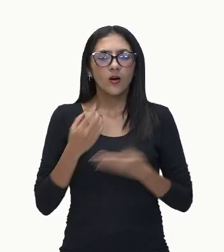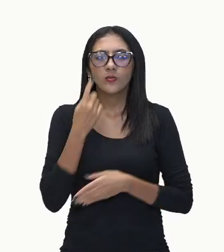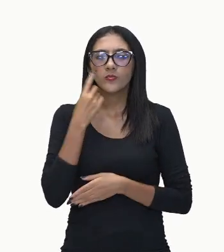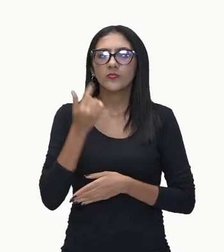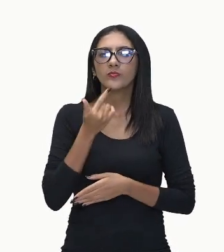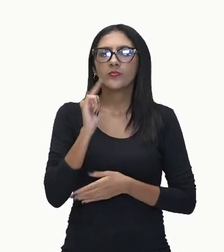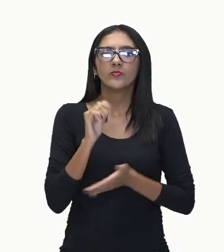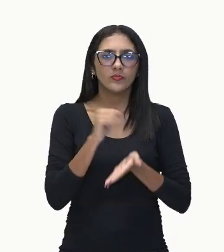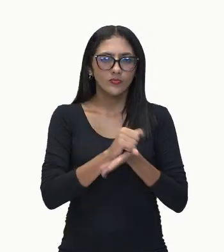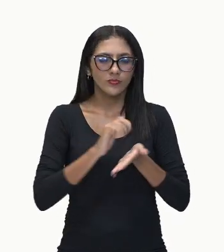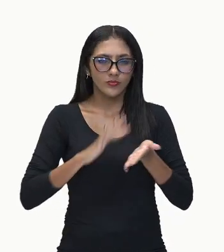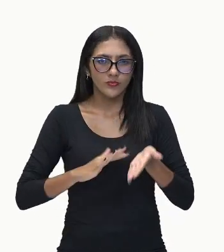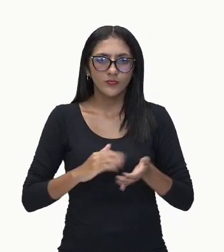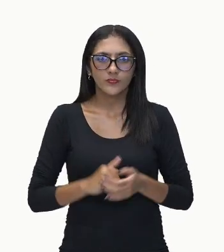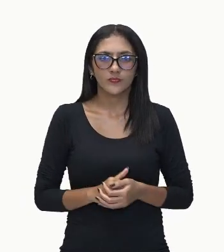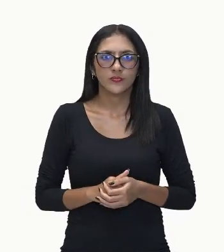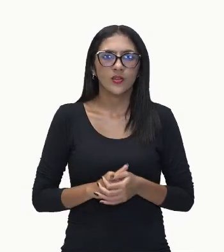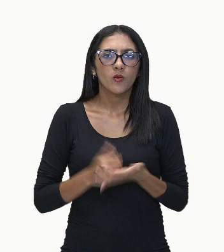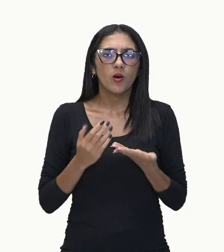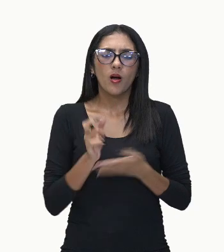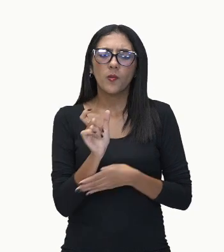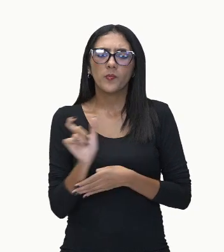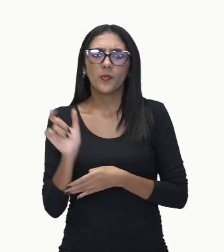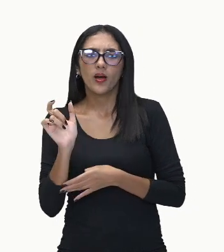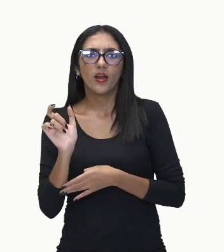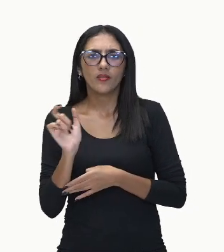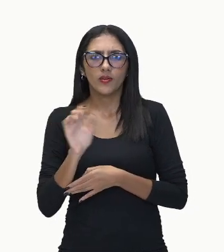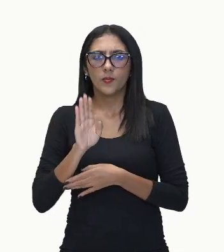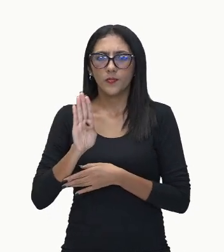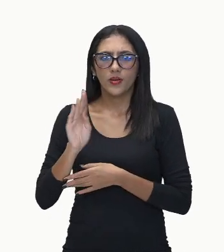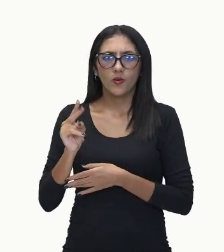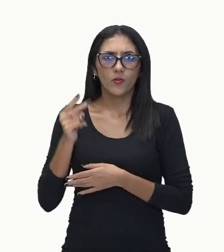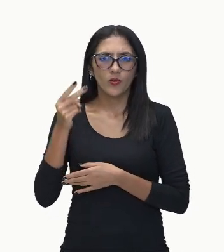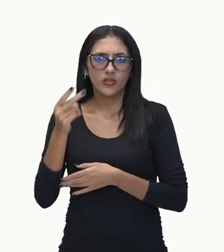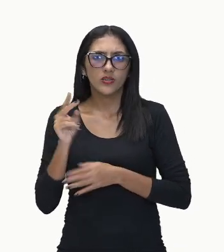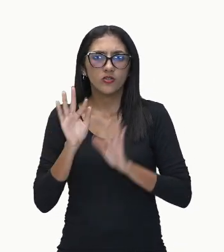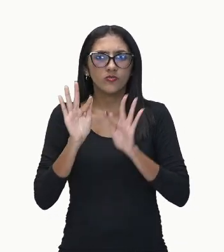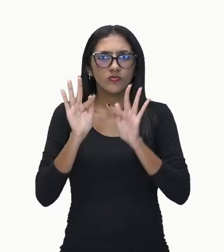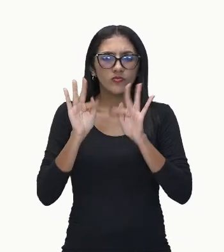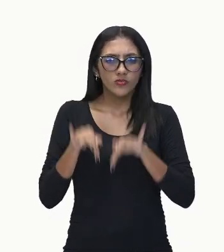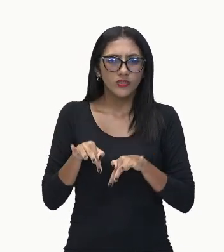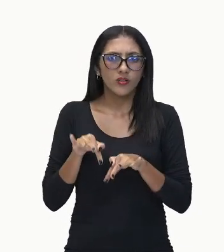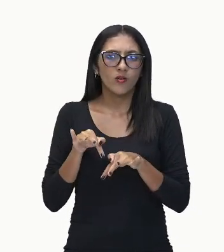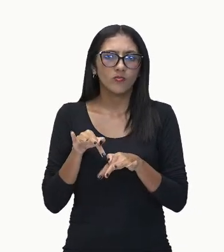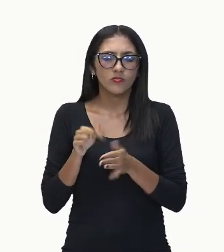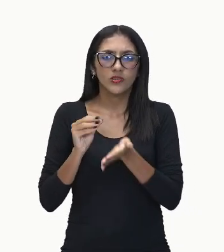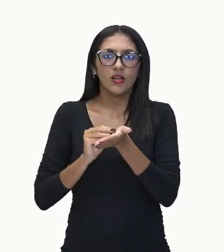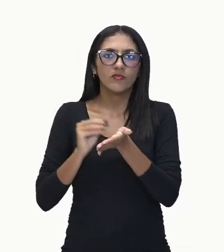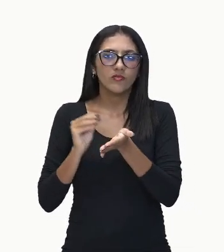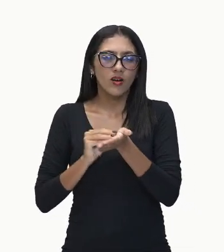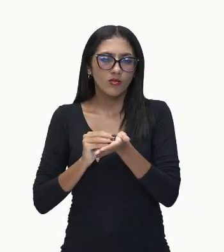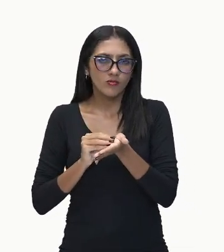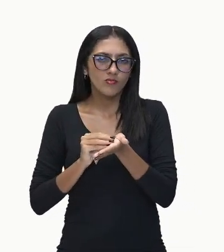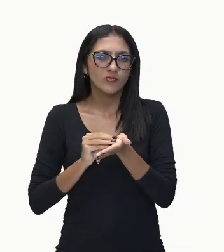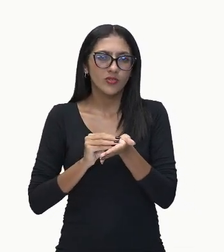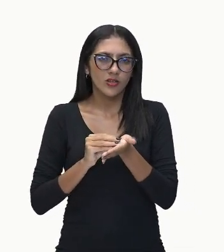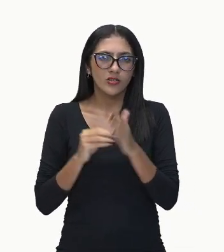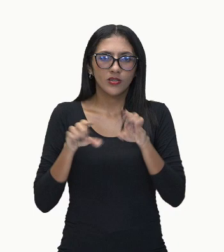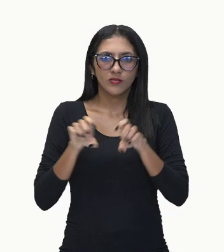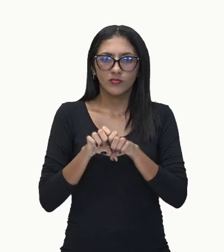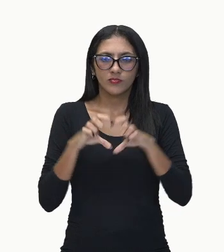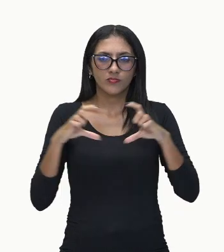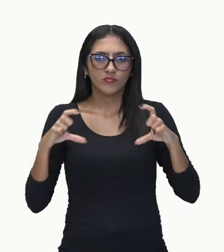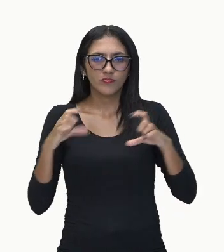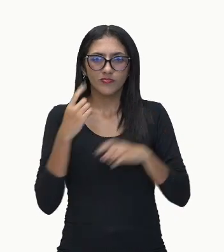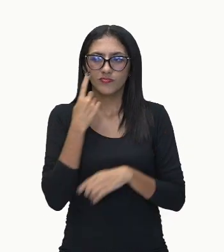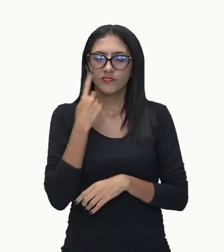está ausente ou que está faltando né se quer que no quadrado perfeito